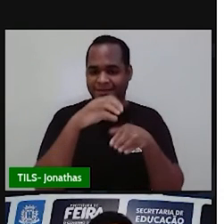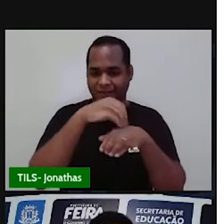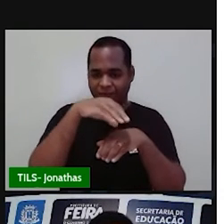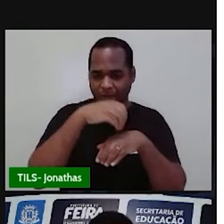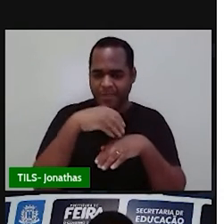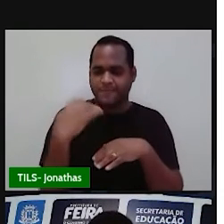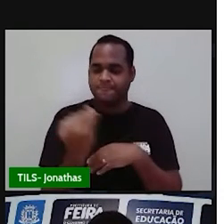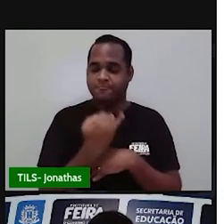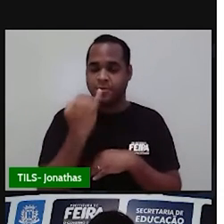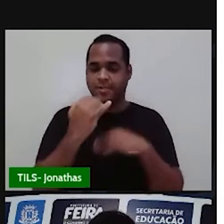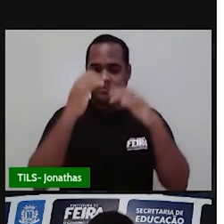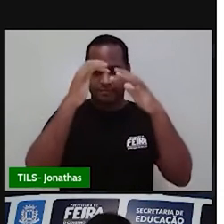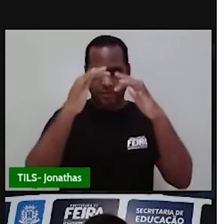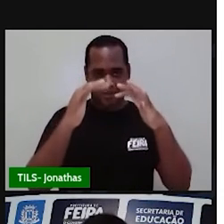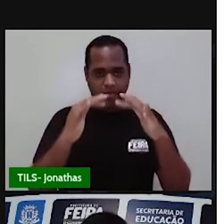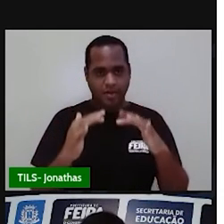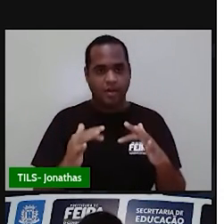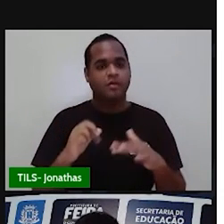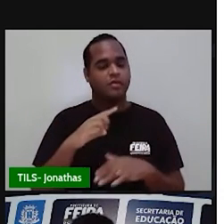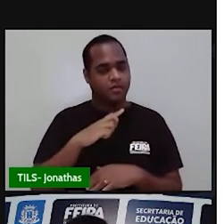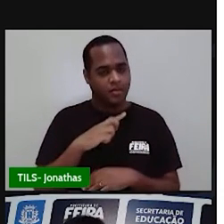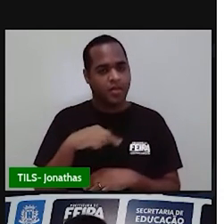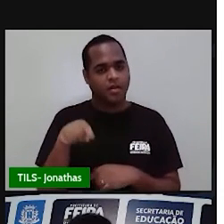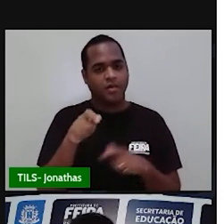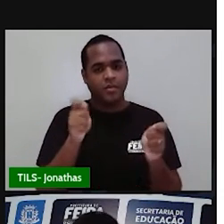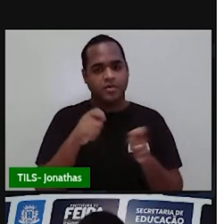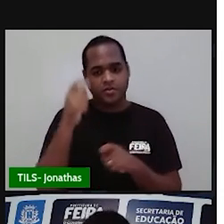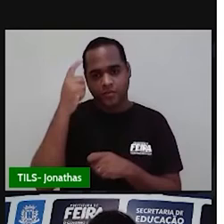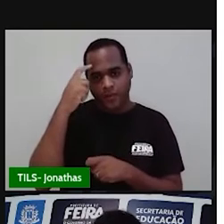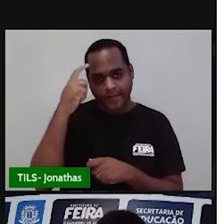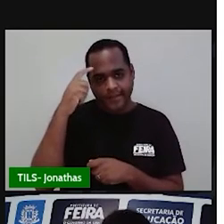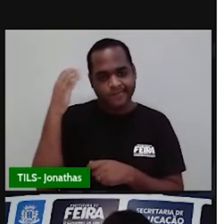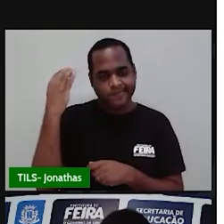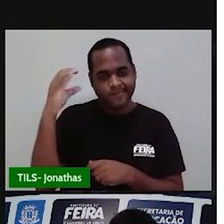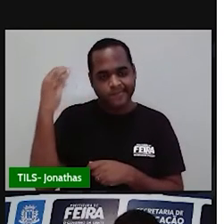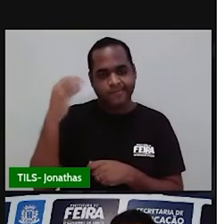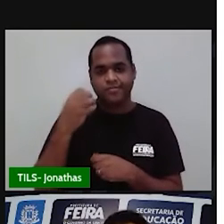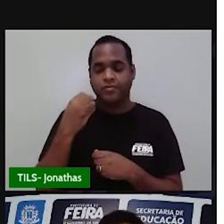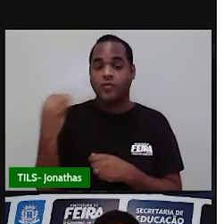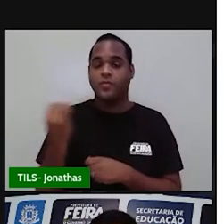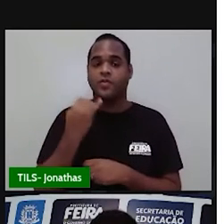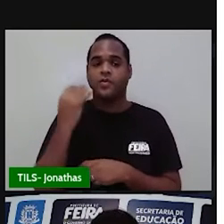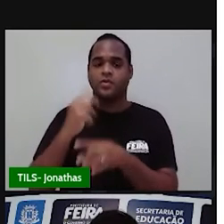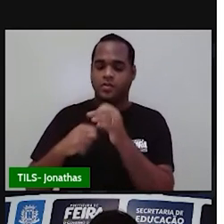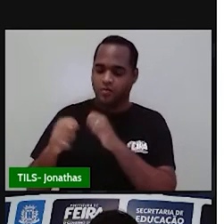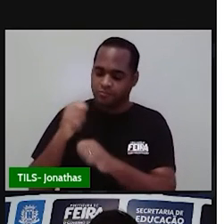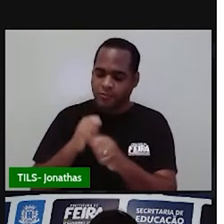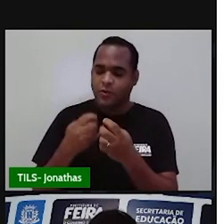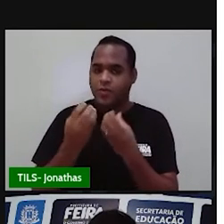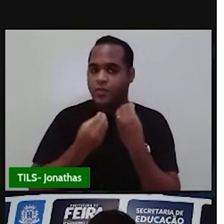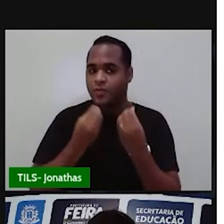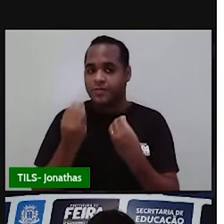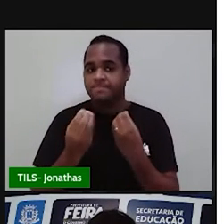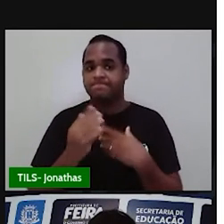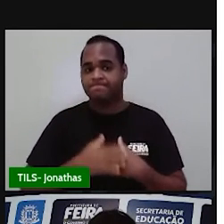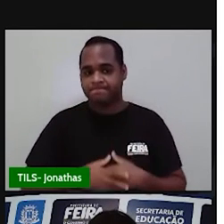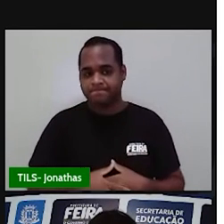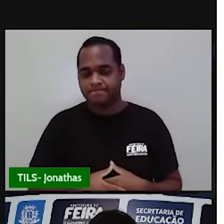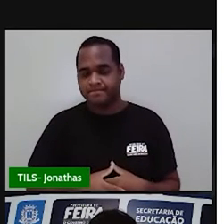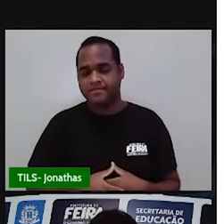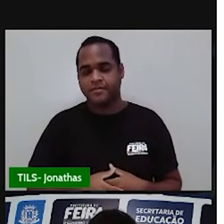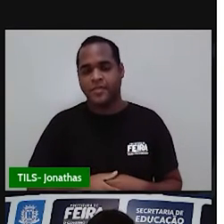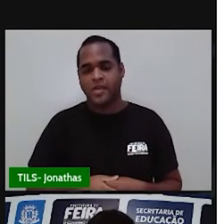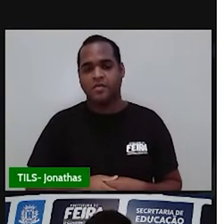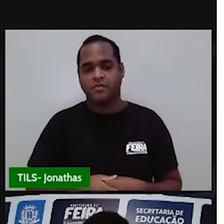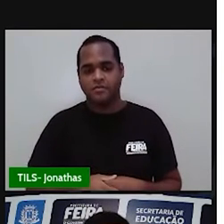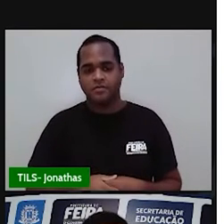informações importantes para que a gente tome consciência de como nós estamos consumindo a nossa energia elétrica, tá?